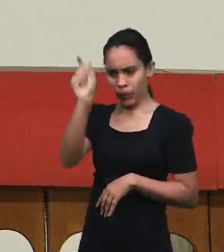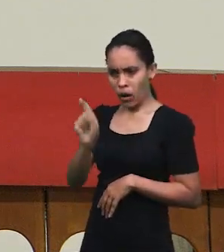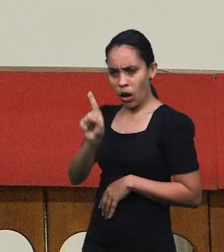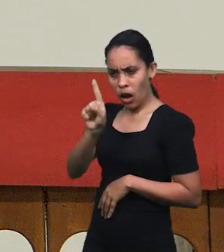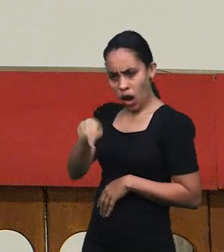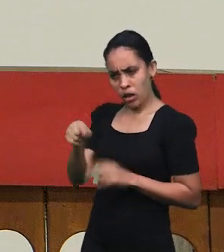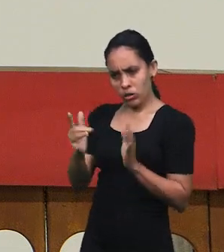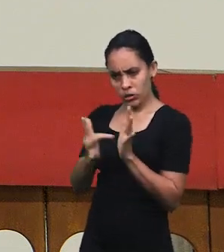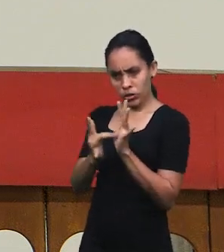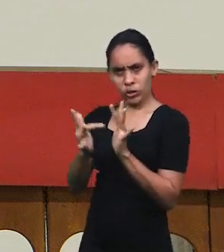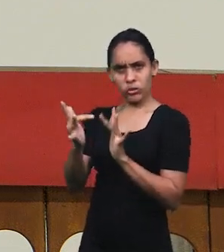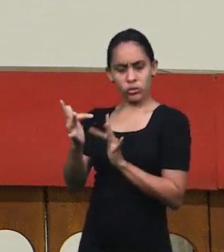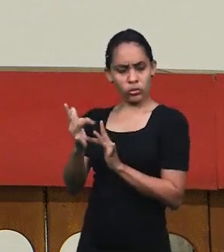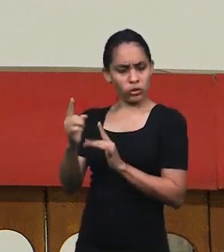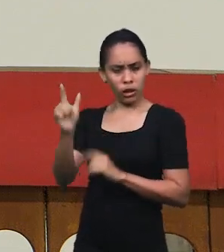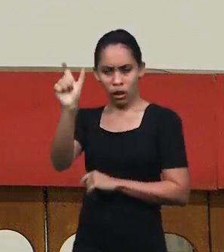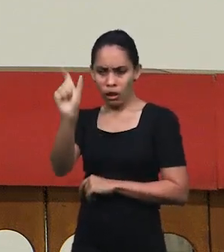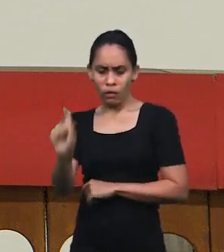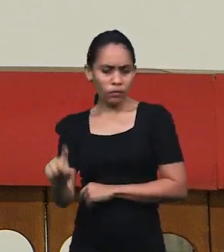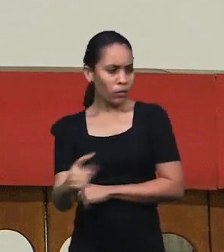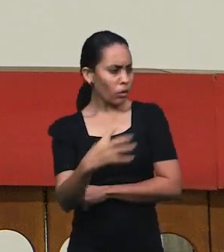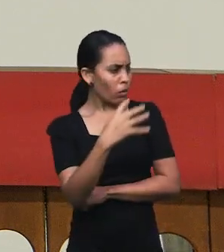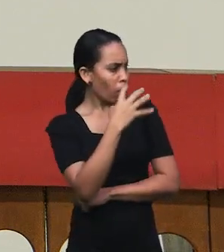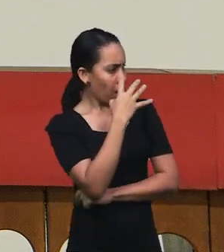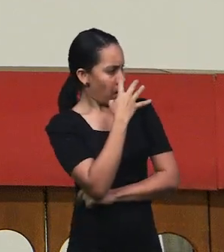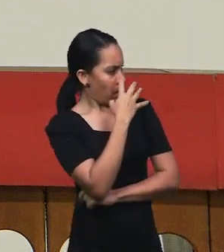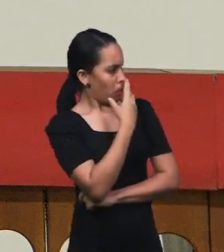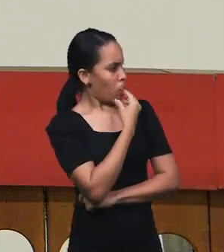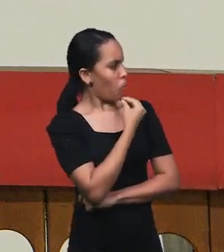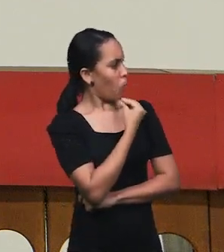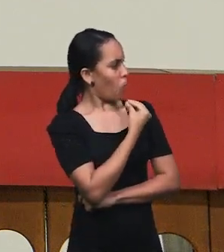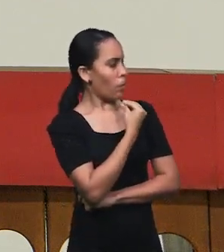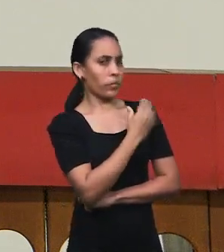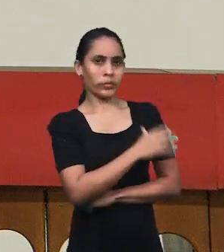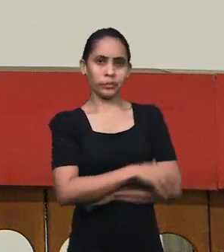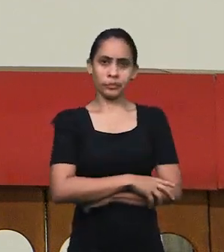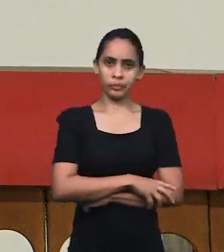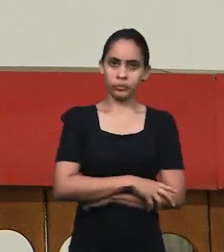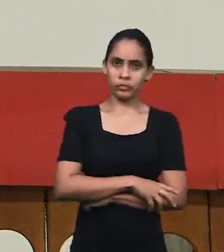entendeu quem era Jesus. Por isso que Jesus ficou muito impressionado com ele.